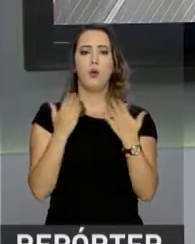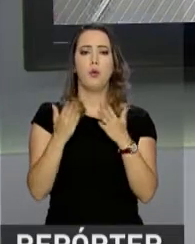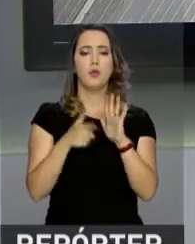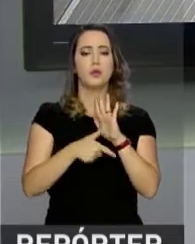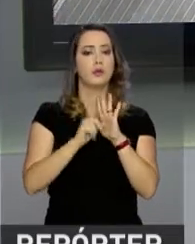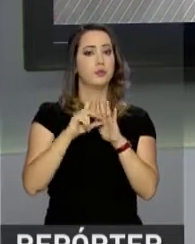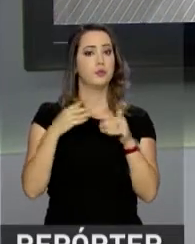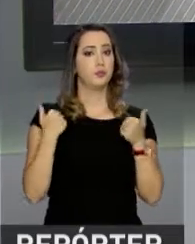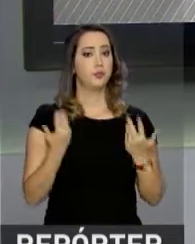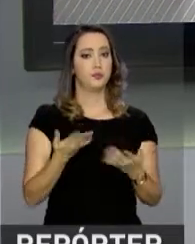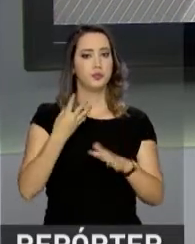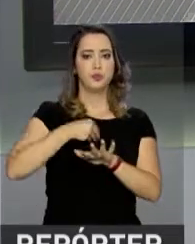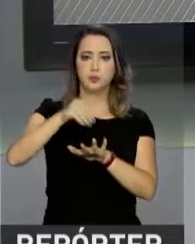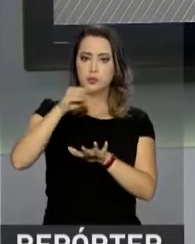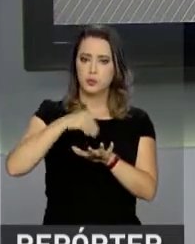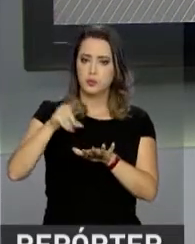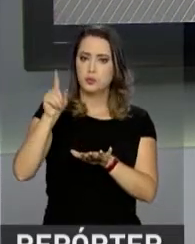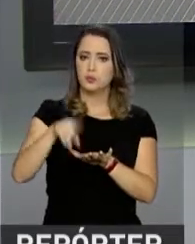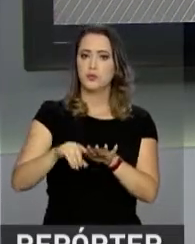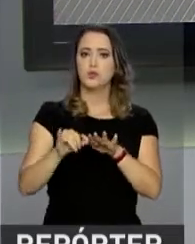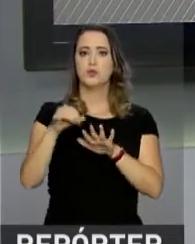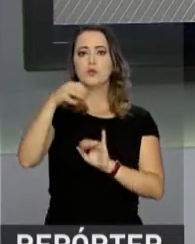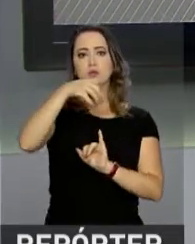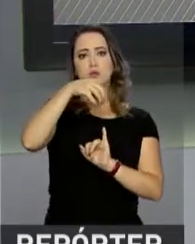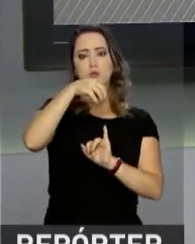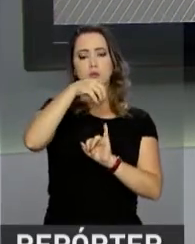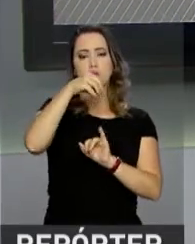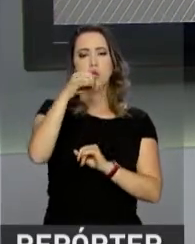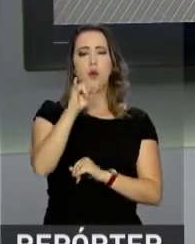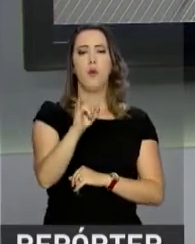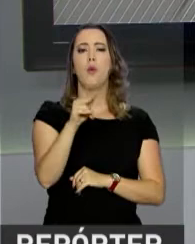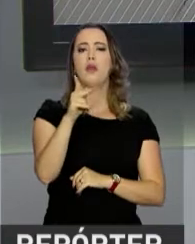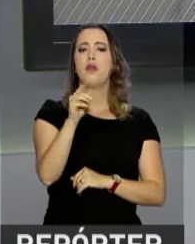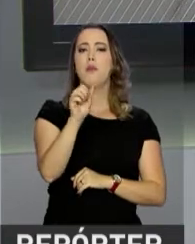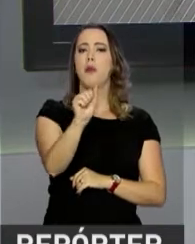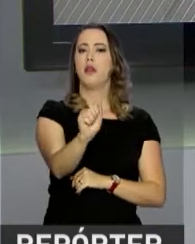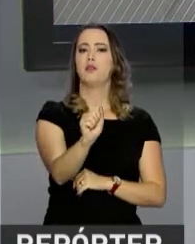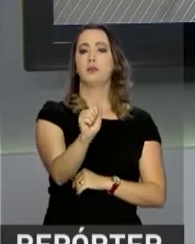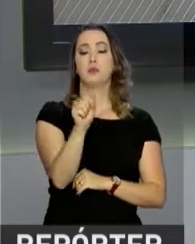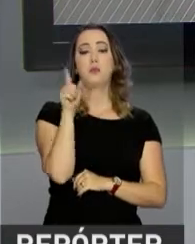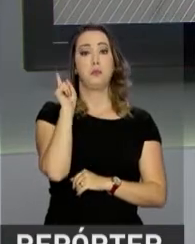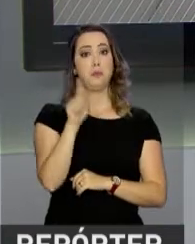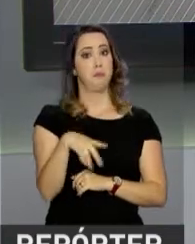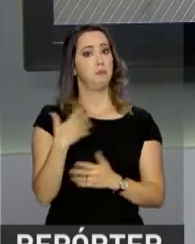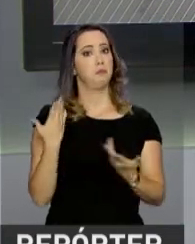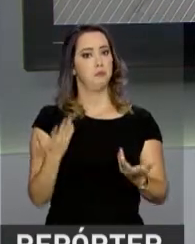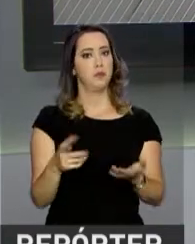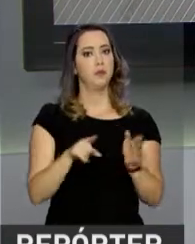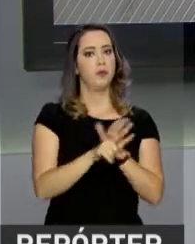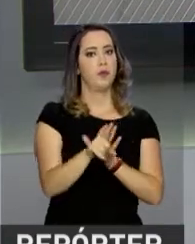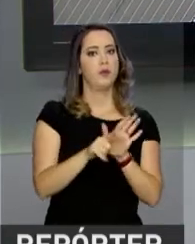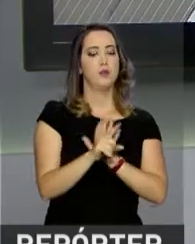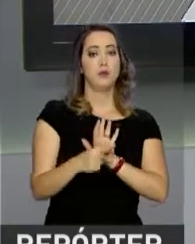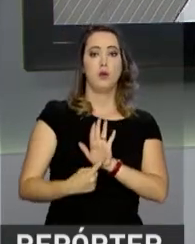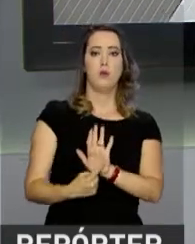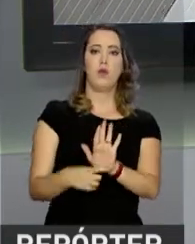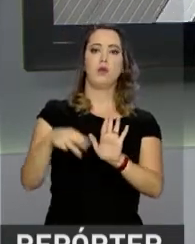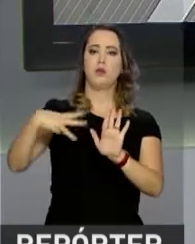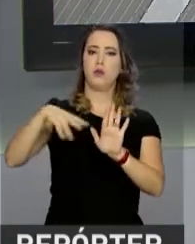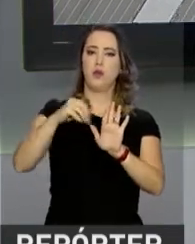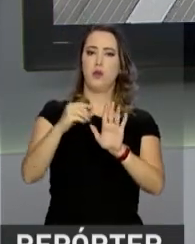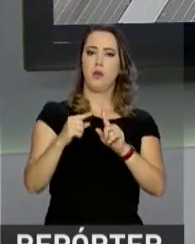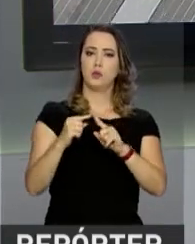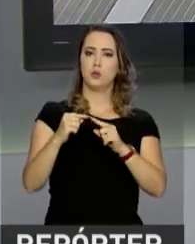trimestre anterior a informação é do instituto de pesquisa econômica aplicada ipea segundo a pesquisa março teve alta de